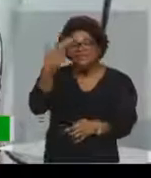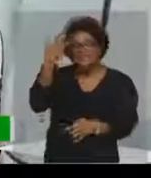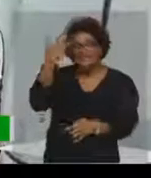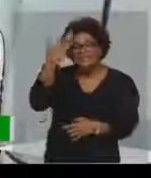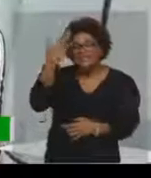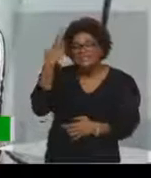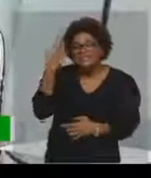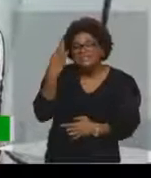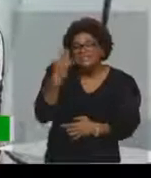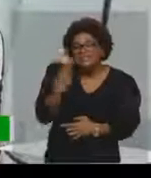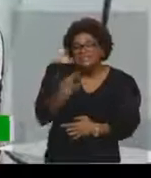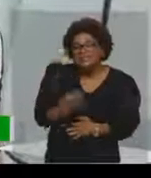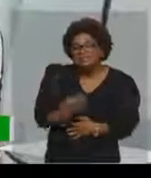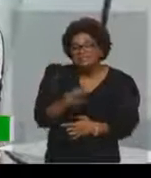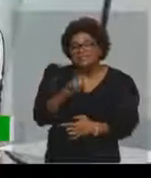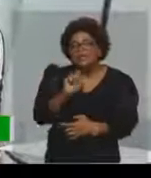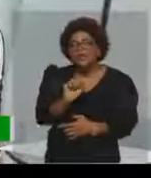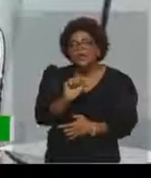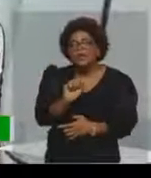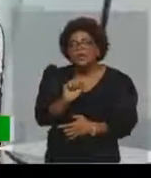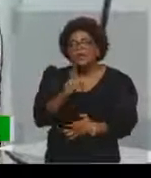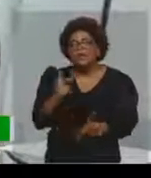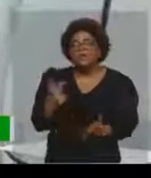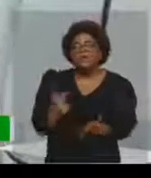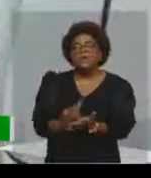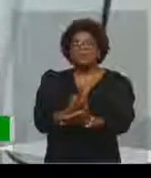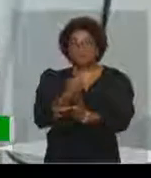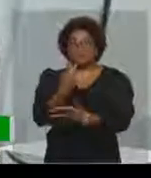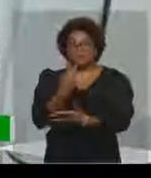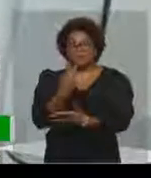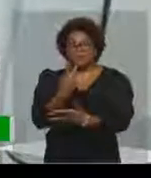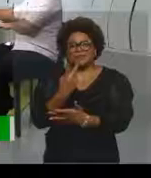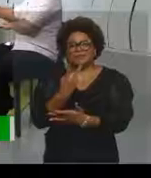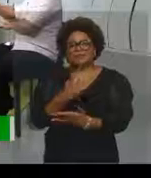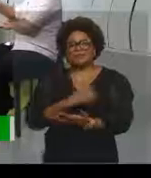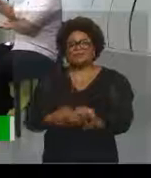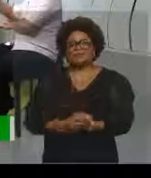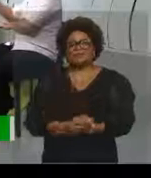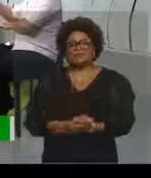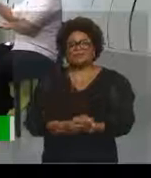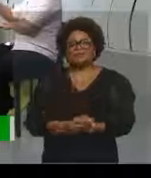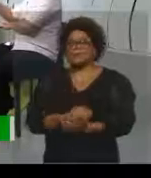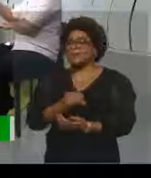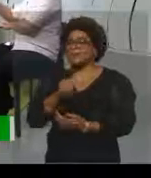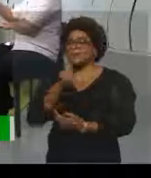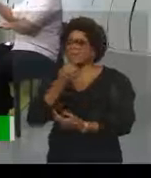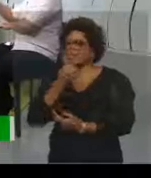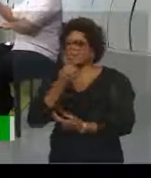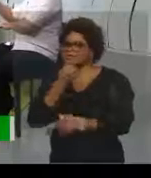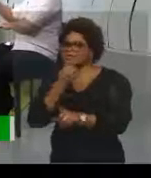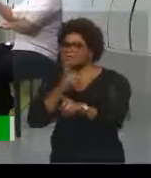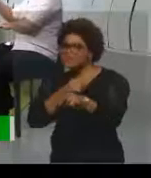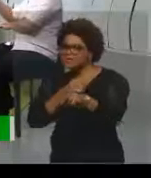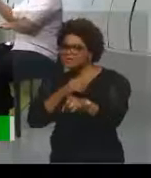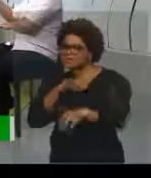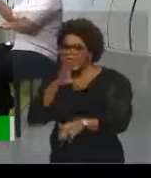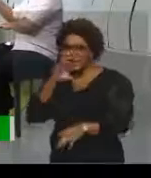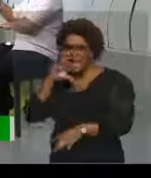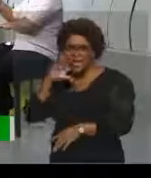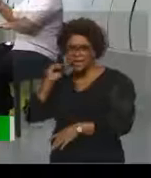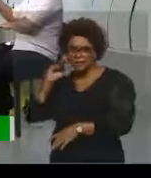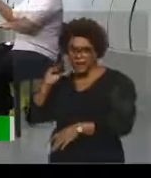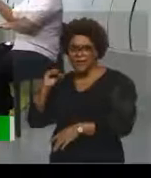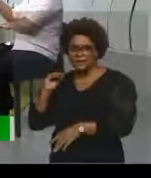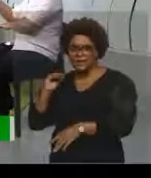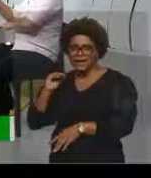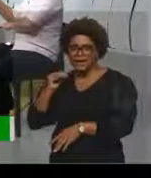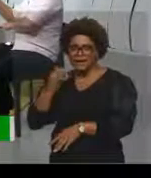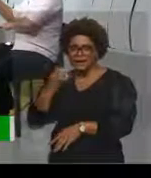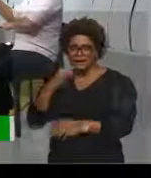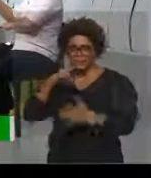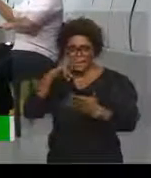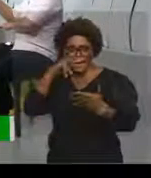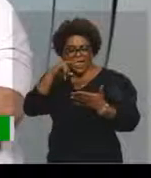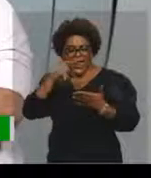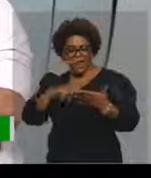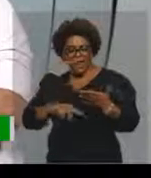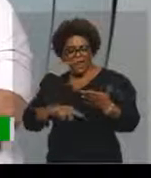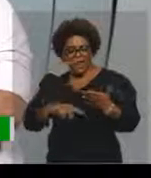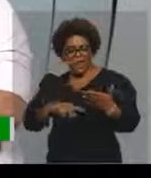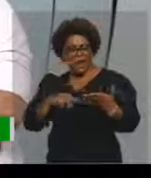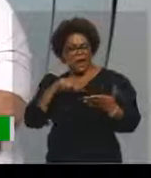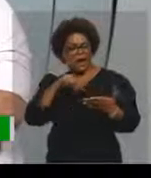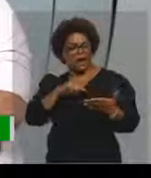acontecimentos para poder entender uma charge, por exemplo. Exatamente. Você adolescente, por exemplo, se você lê uma charge ali da década